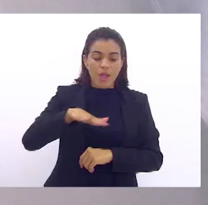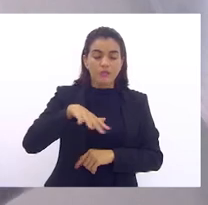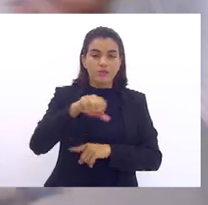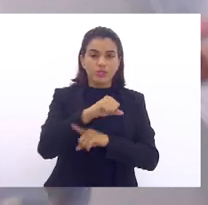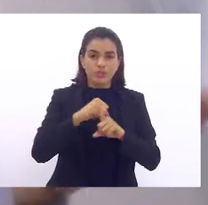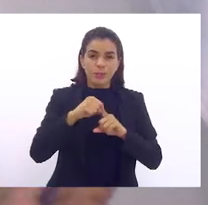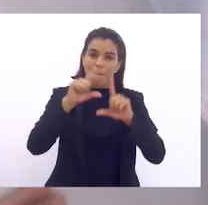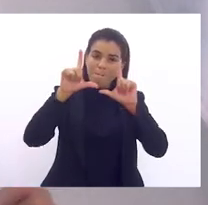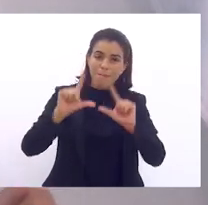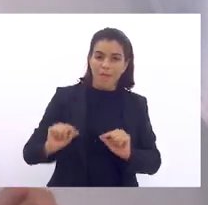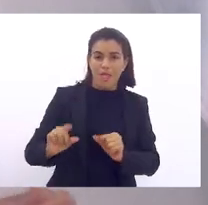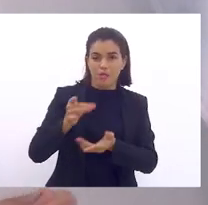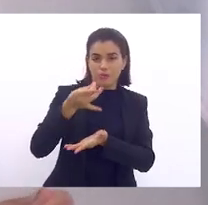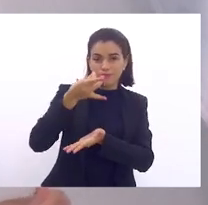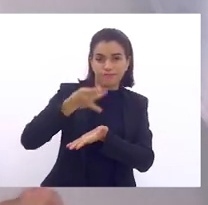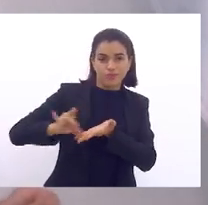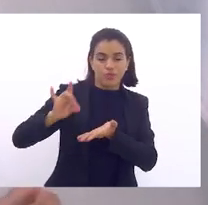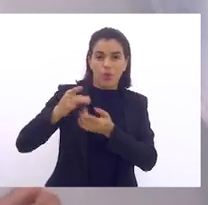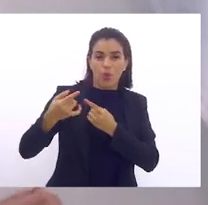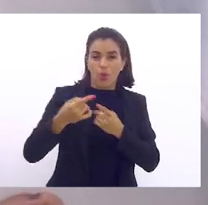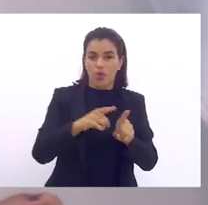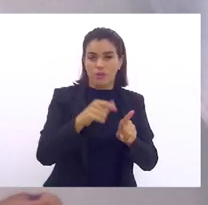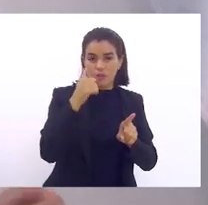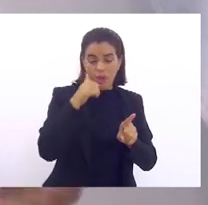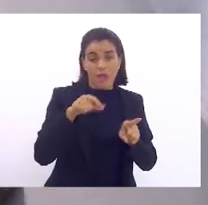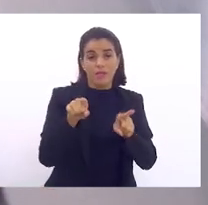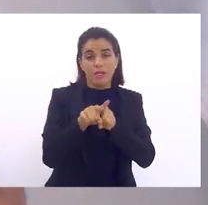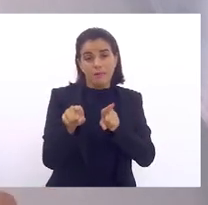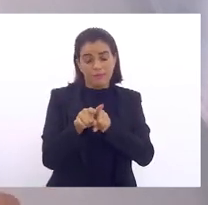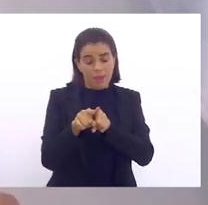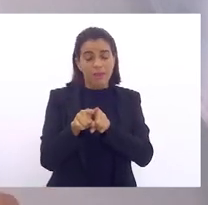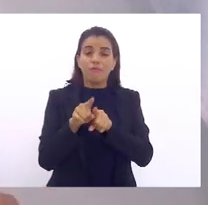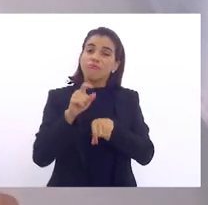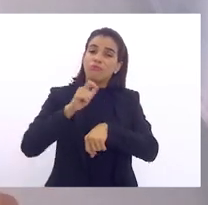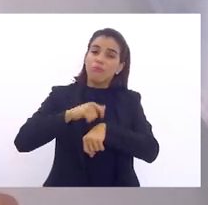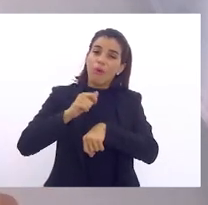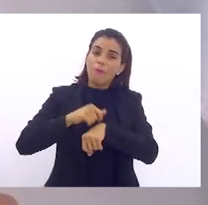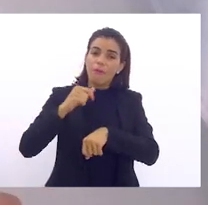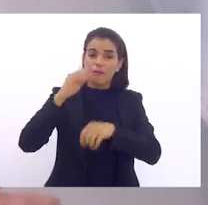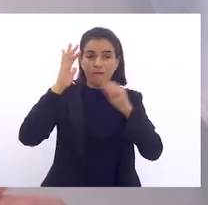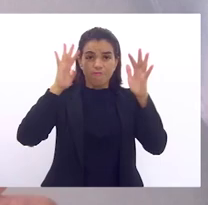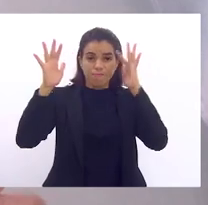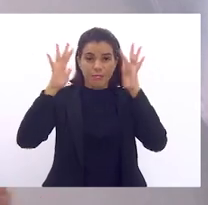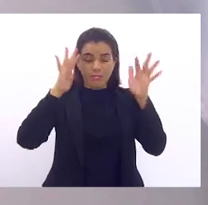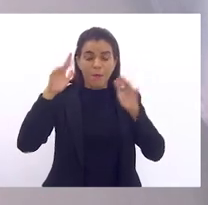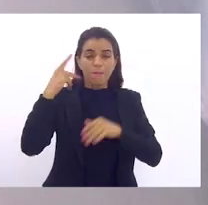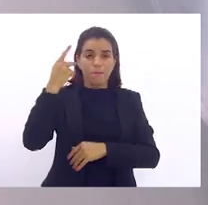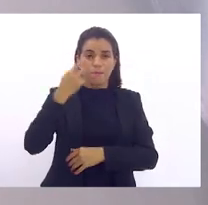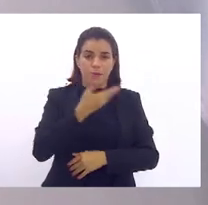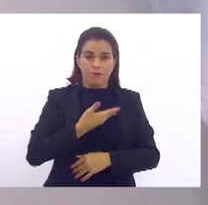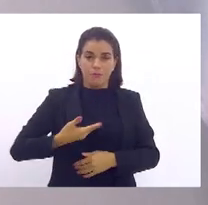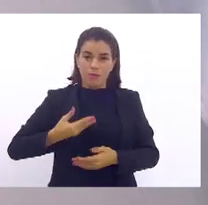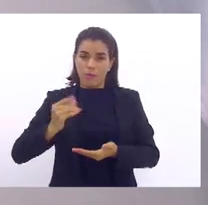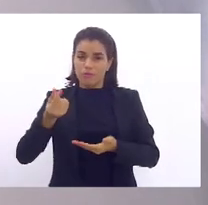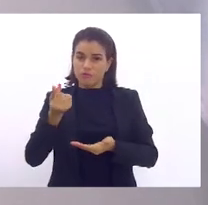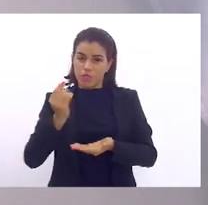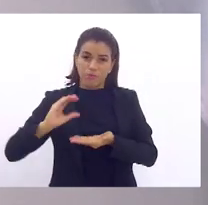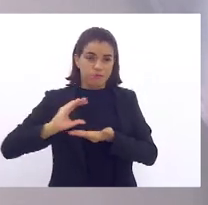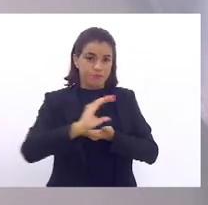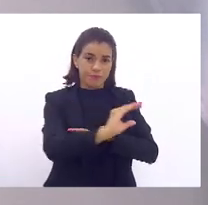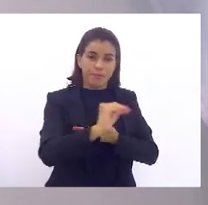machista até mesmo na hora de destinar os recursos que poderiam salvar a vida das mulheres então muito obrigada e